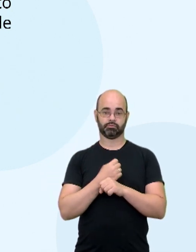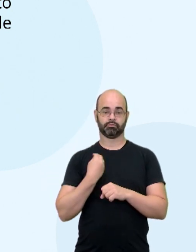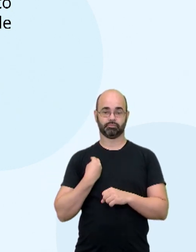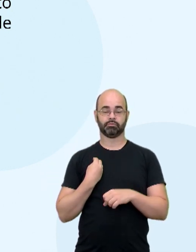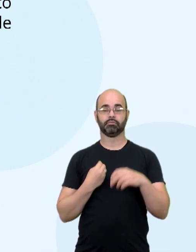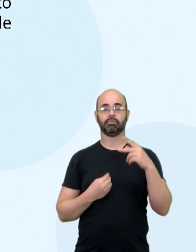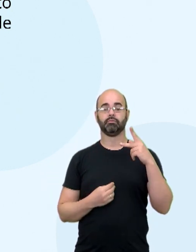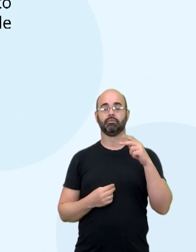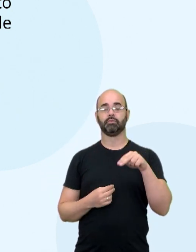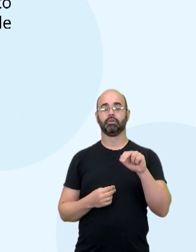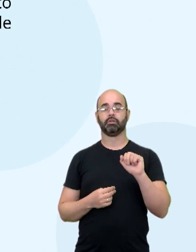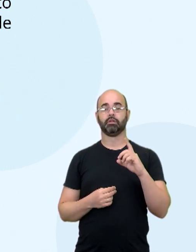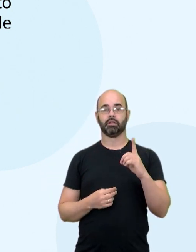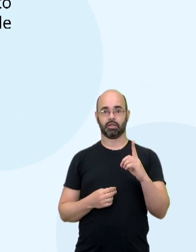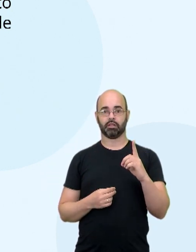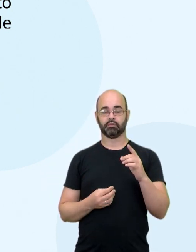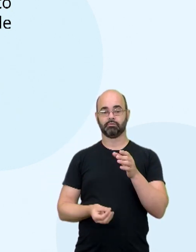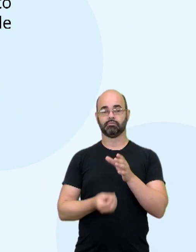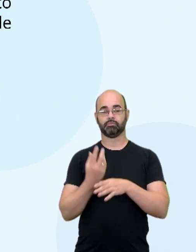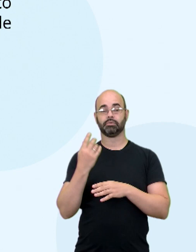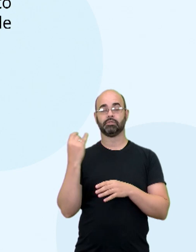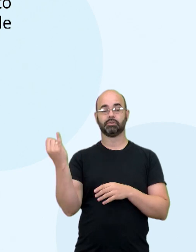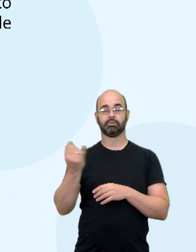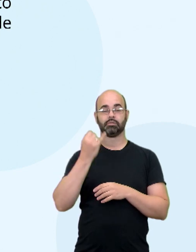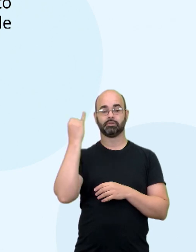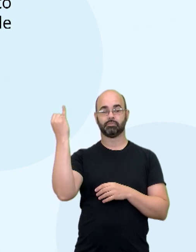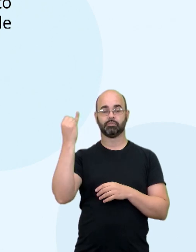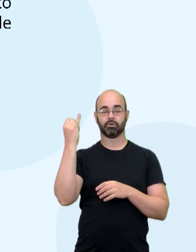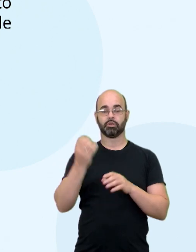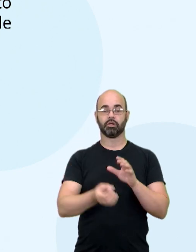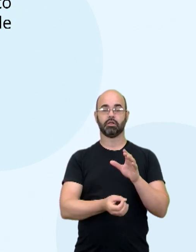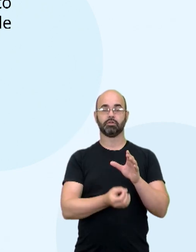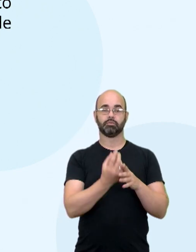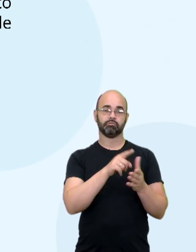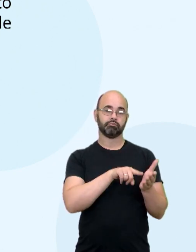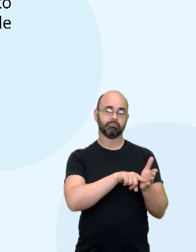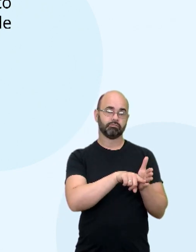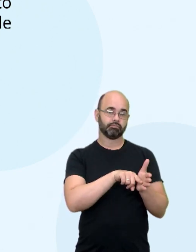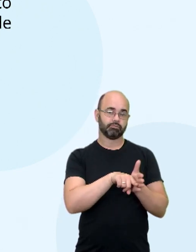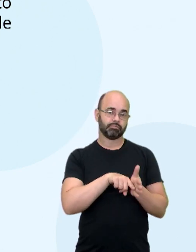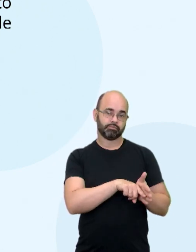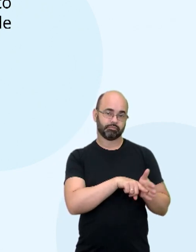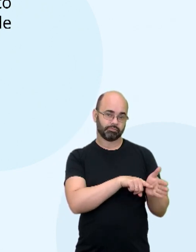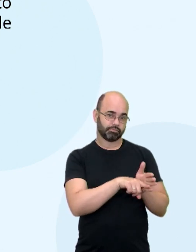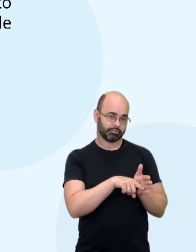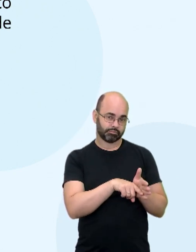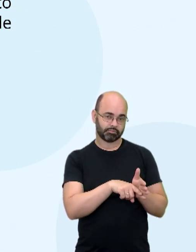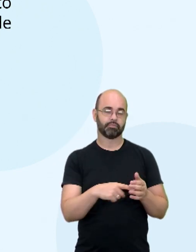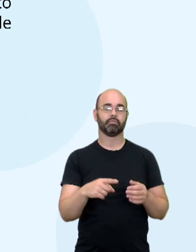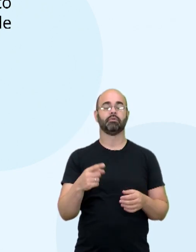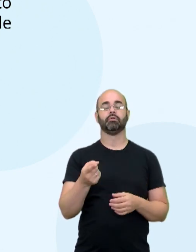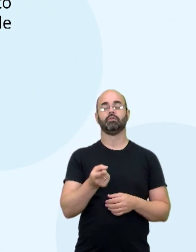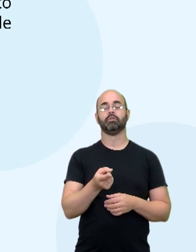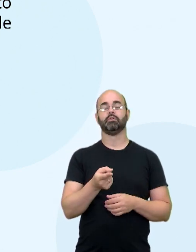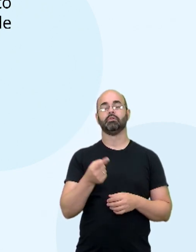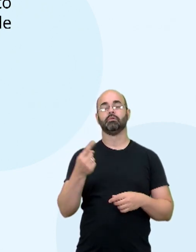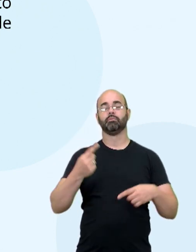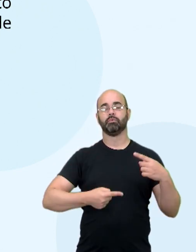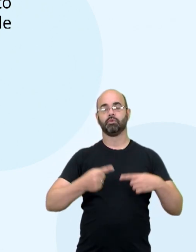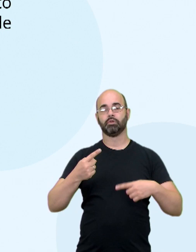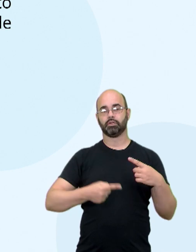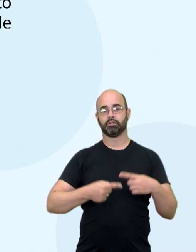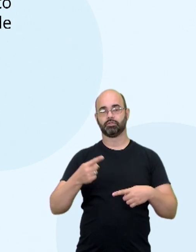constituiu um importante instrumento para a formulação, validação e avaliação de políticas orientadas para